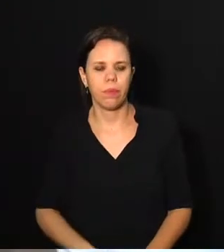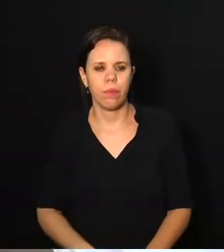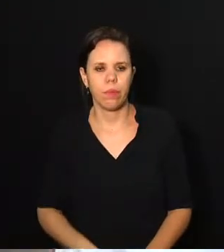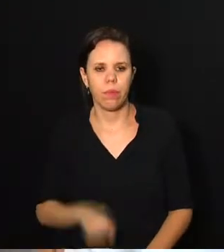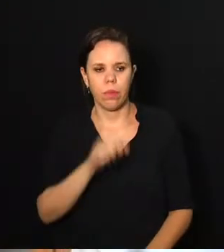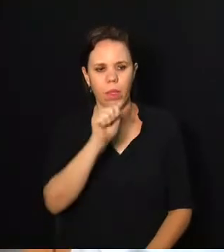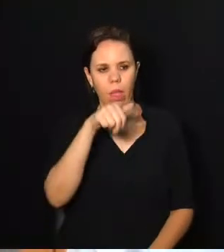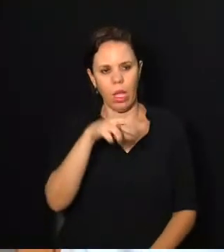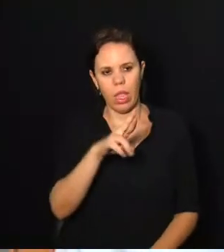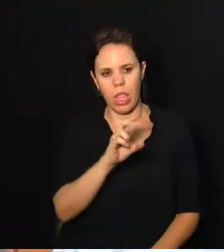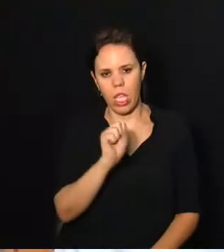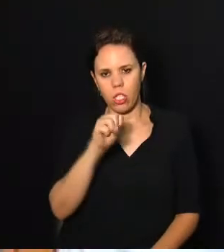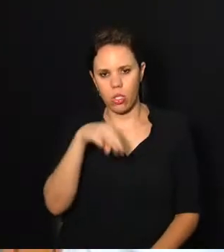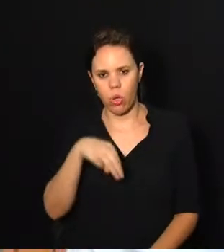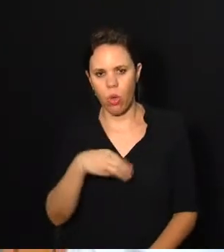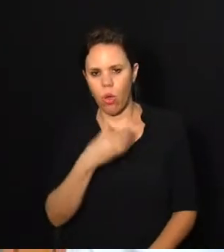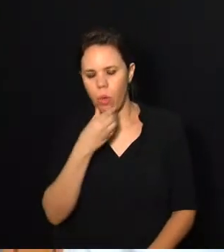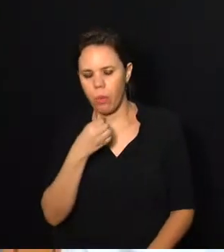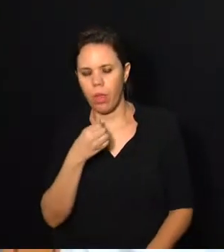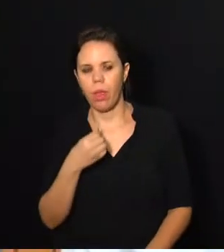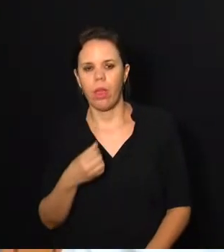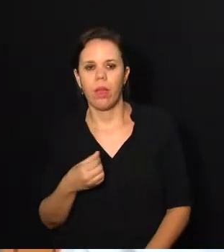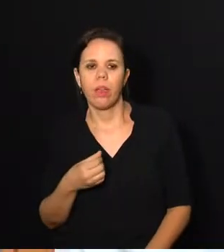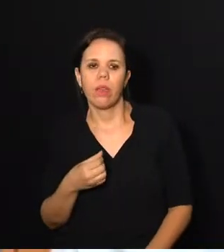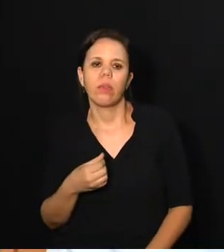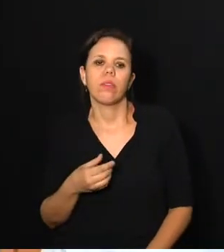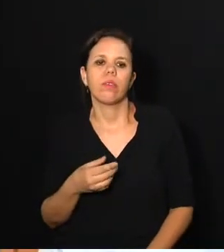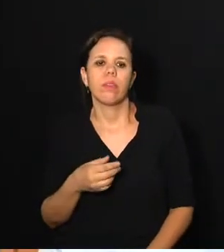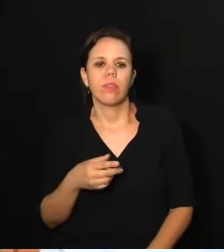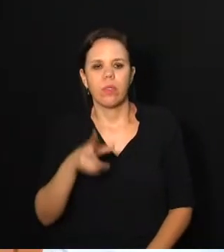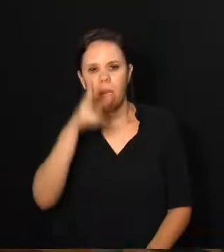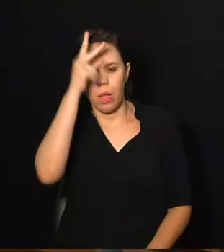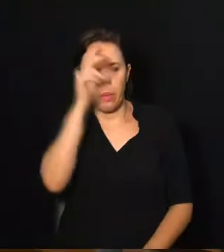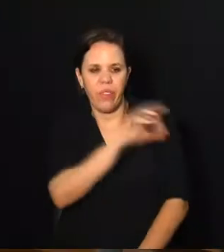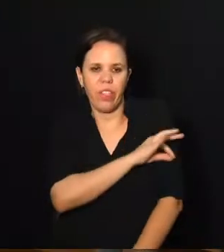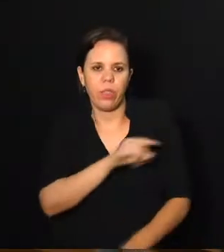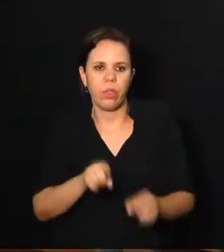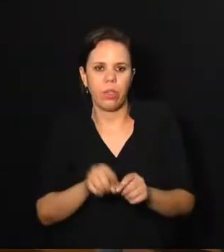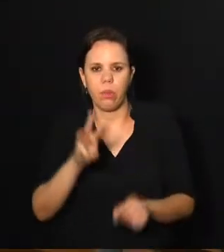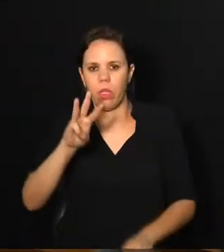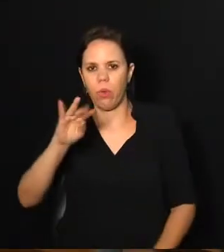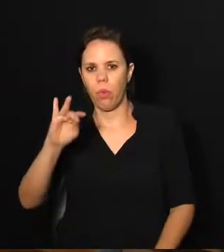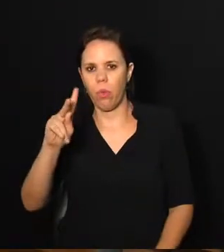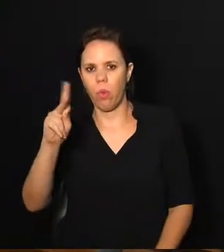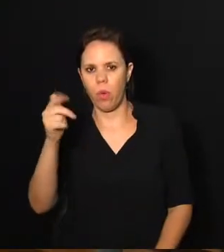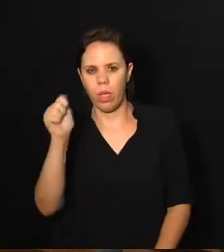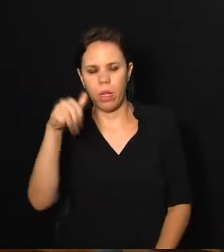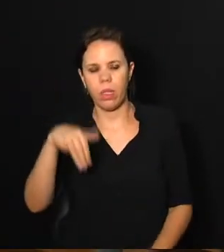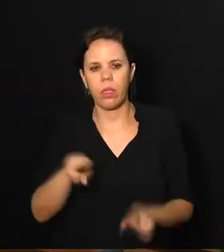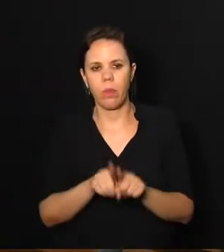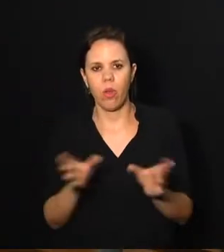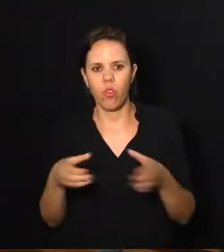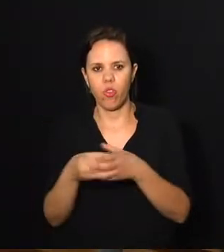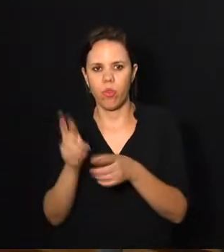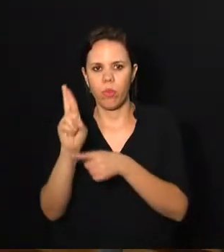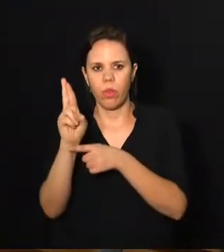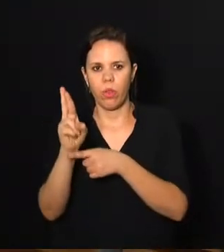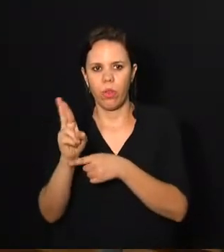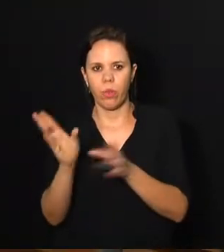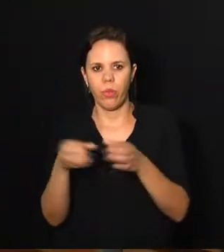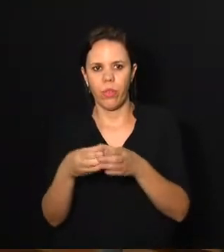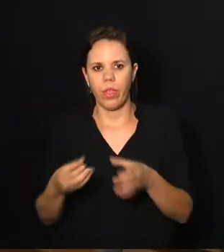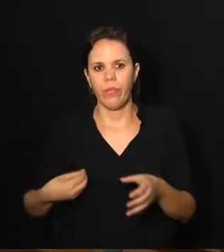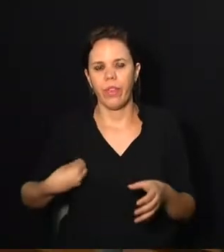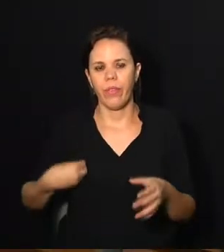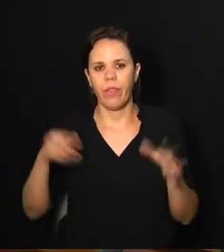ao Anderson, que é representante da prefeitura, e ao William, e aos representantes do grupo Viva Feliz, para a